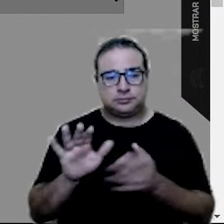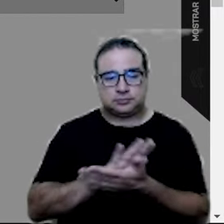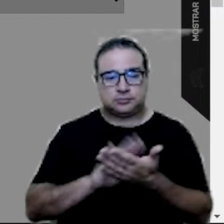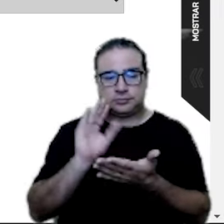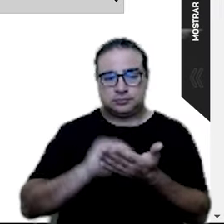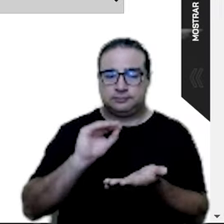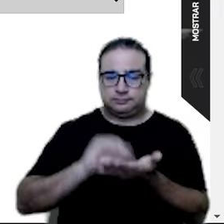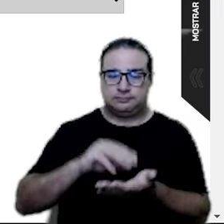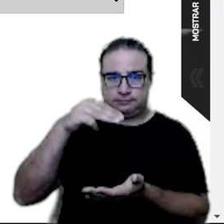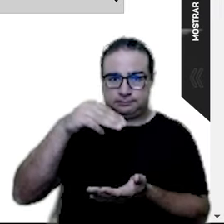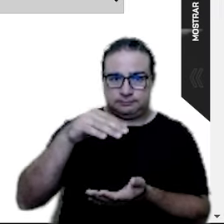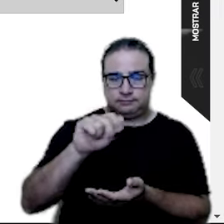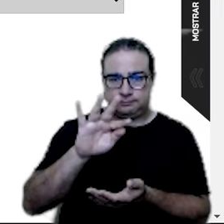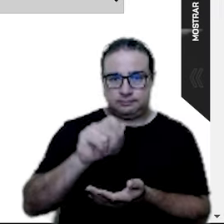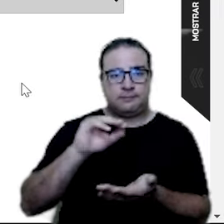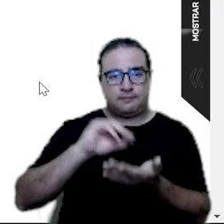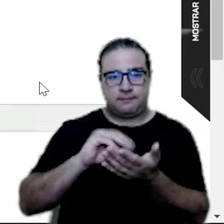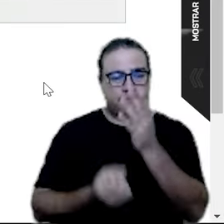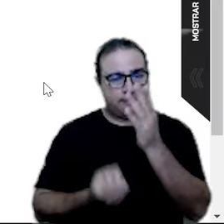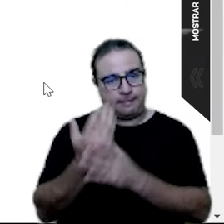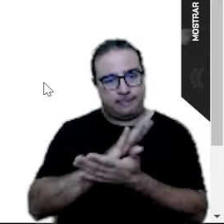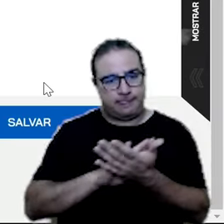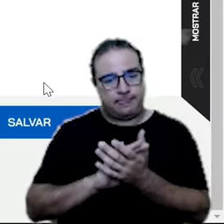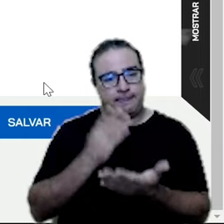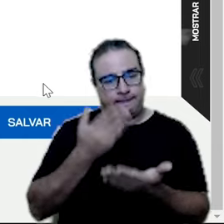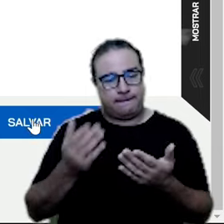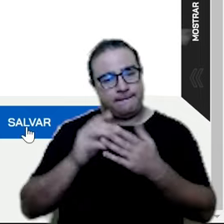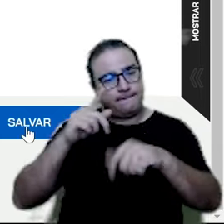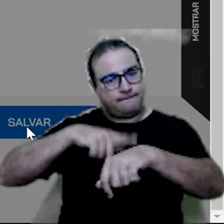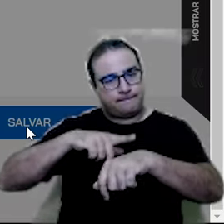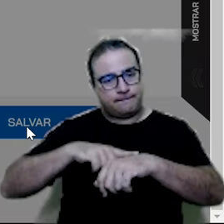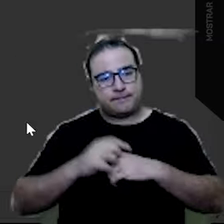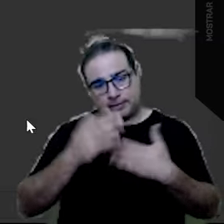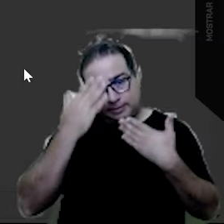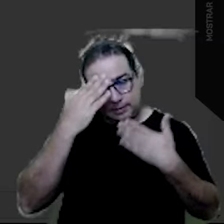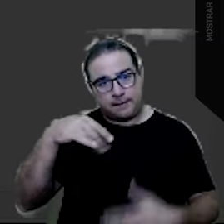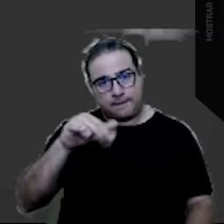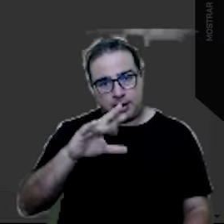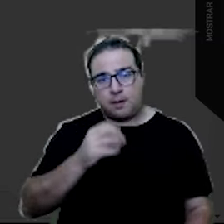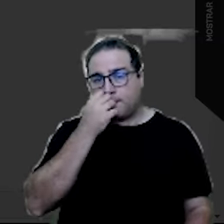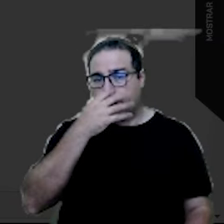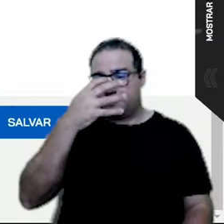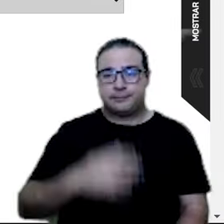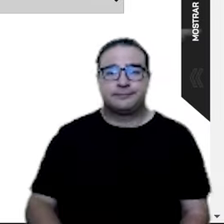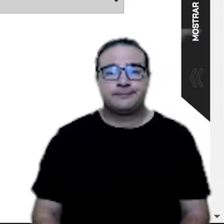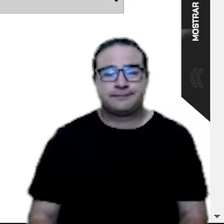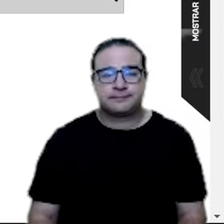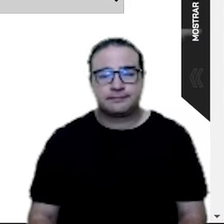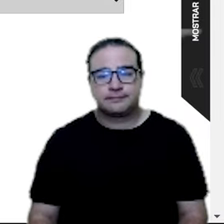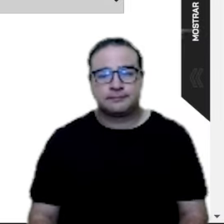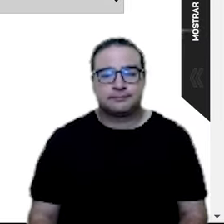ó não tinha colocado tá vendo não ia chegar lá cofins não tá criado ia perder tempo Valeu Marco linda uhum